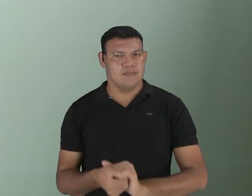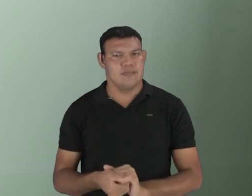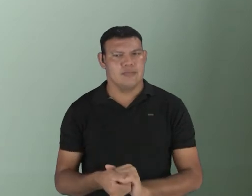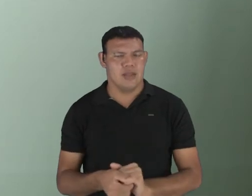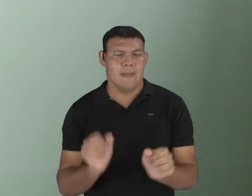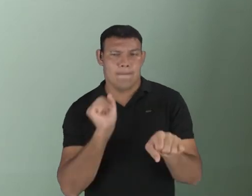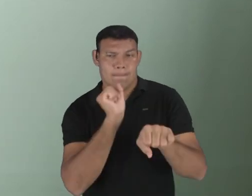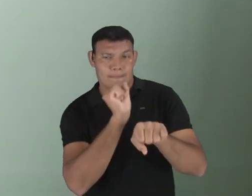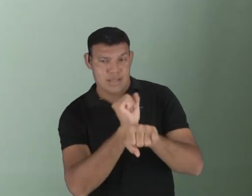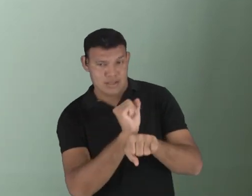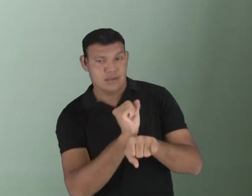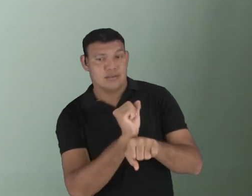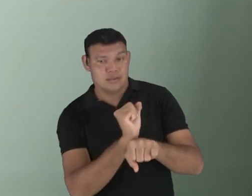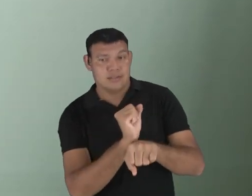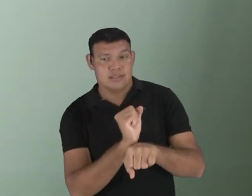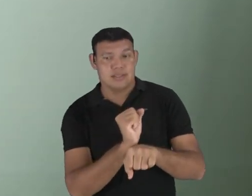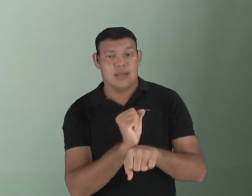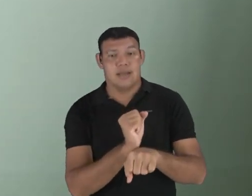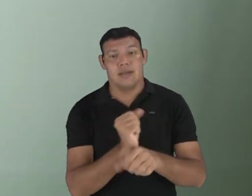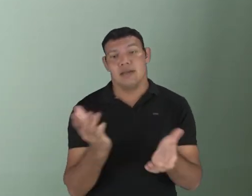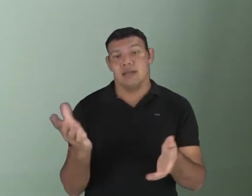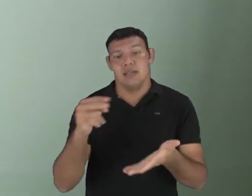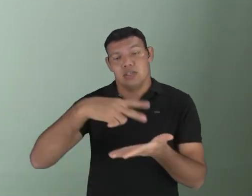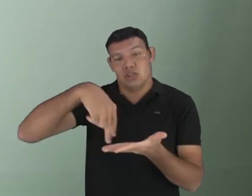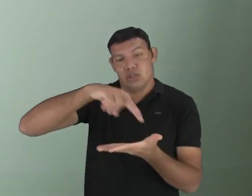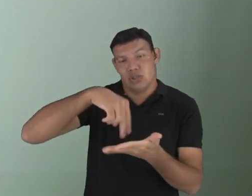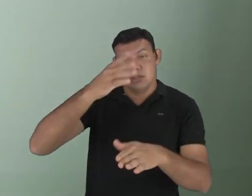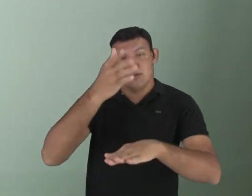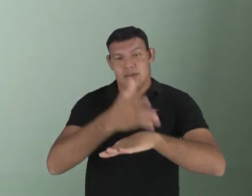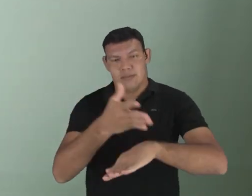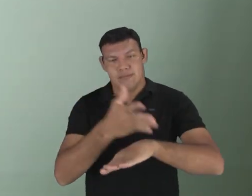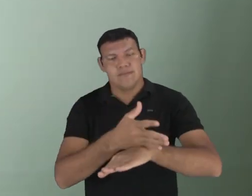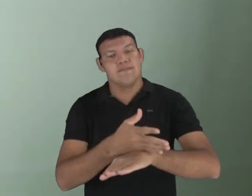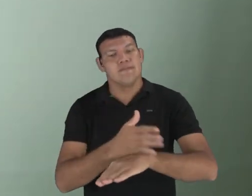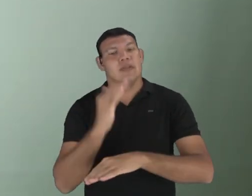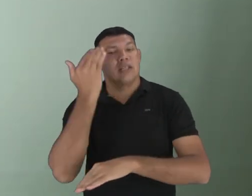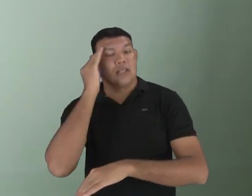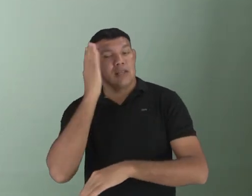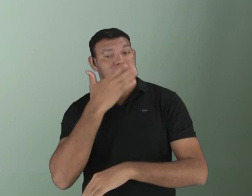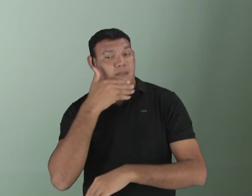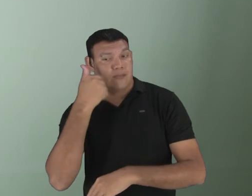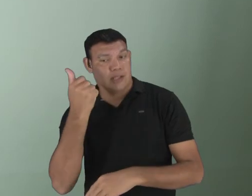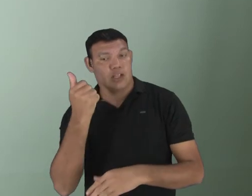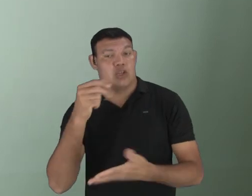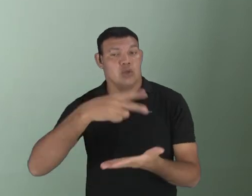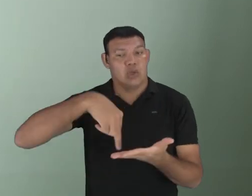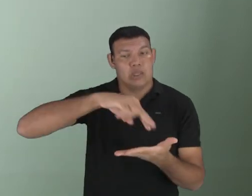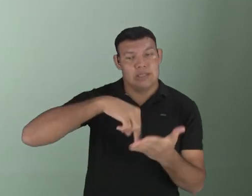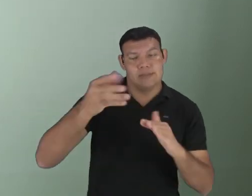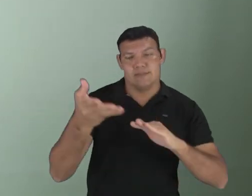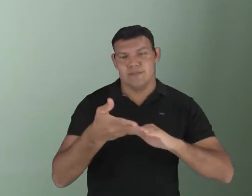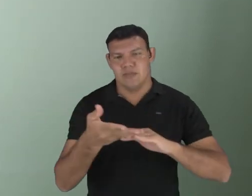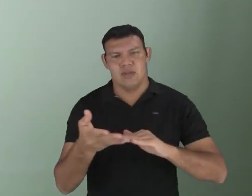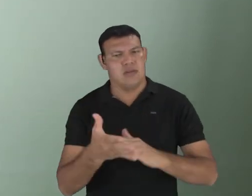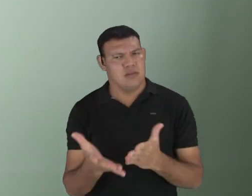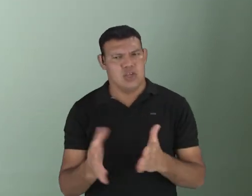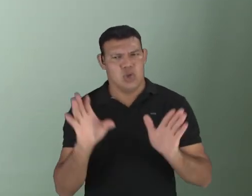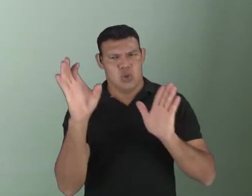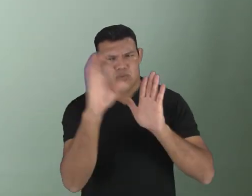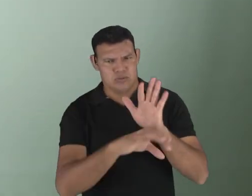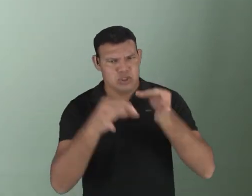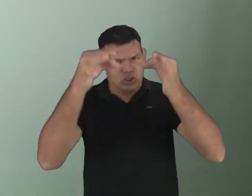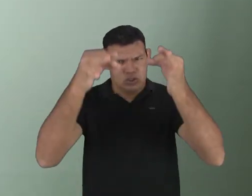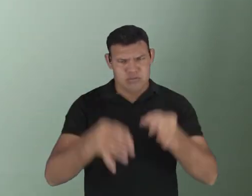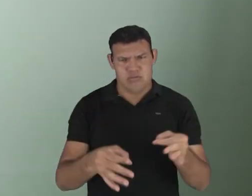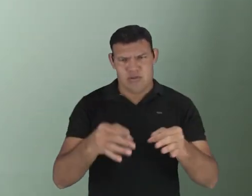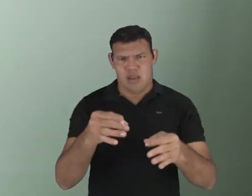sobre a dança clássica, tivemos que dar uma pausa na dança moderna para entendermos o que é a dança contemporânea. Não